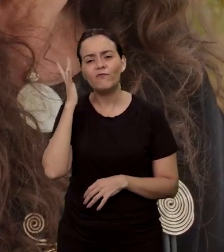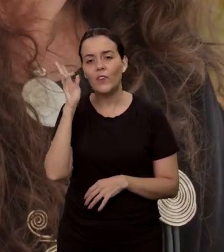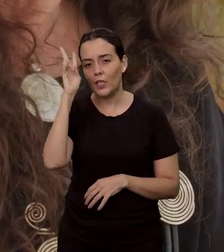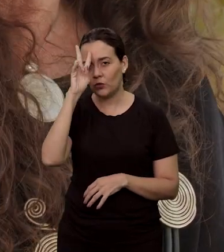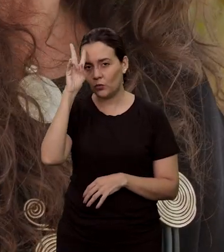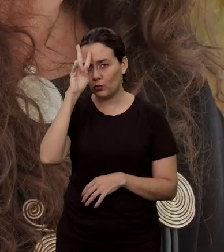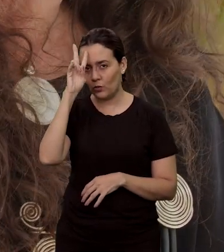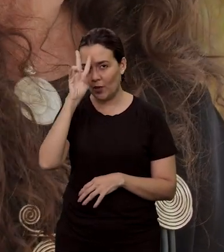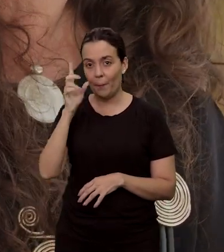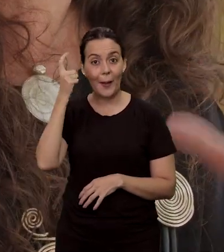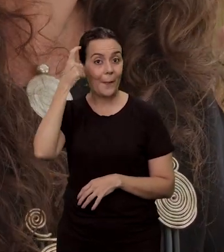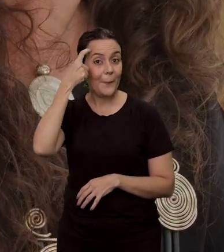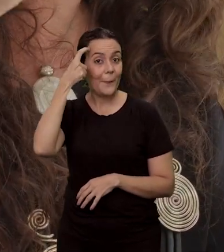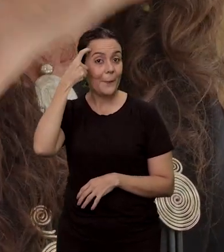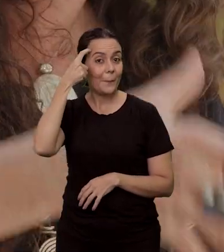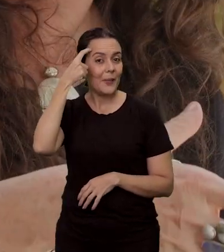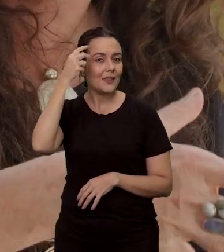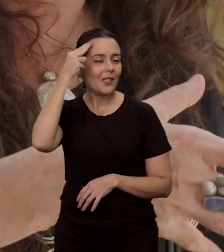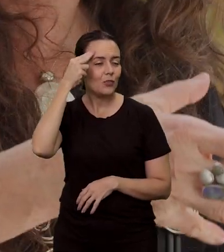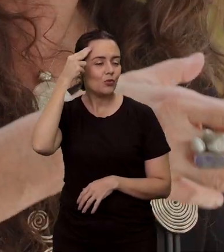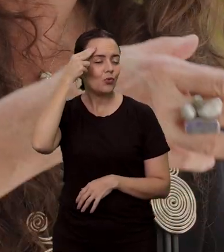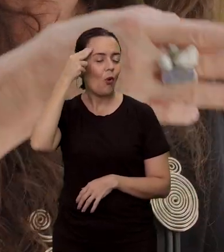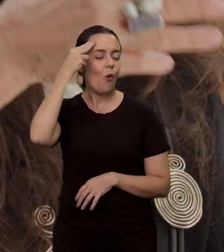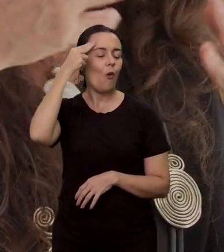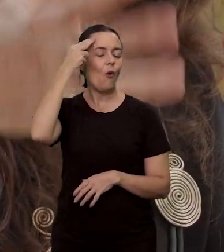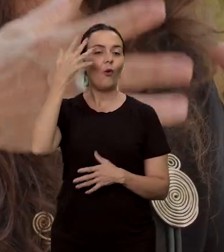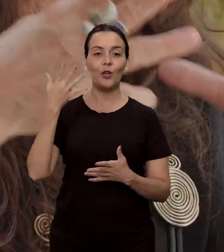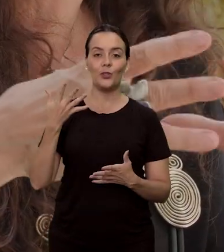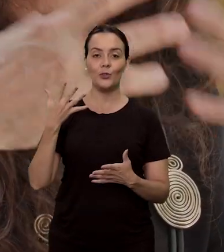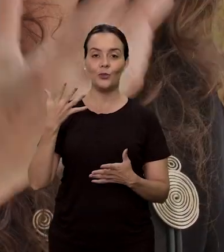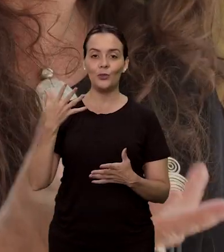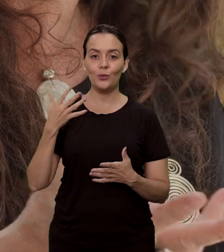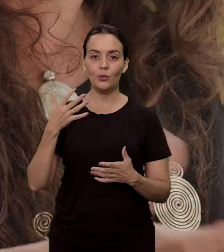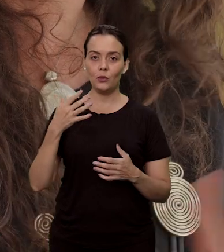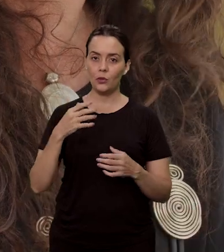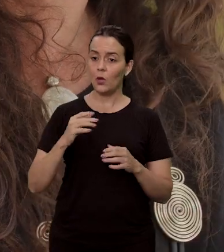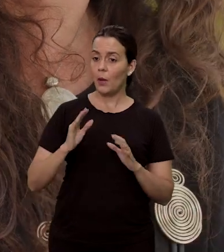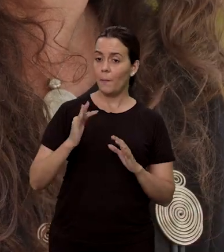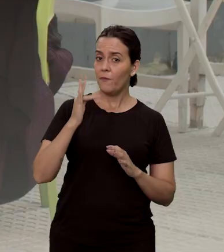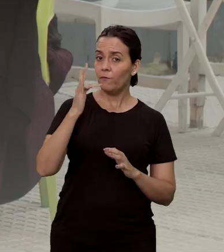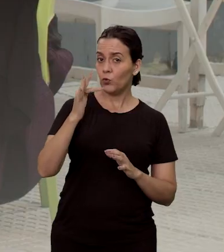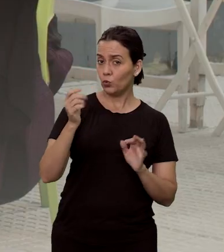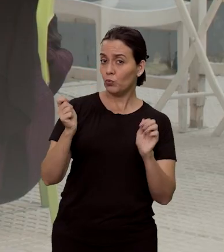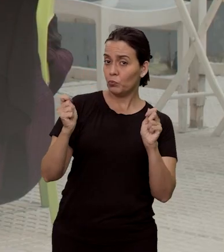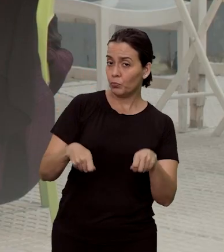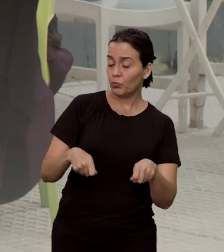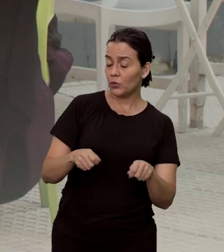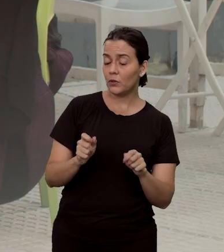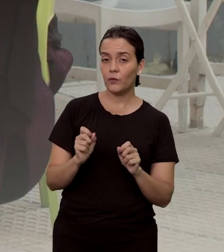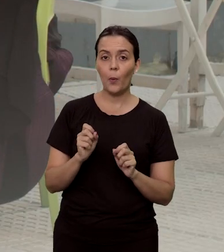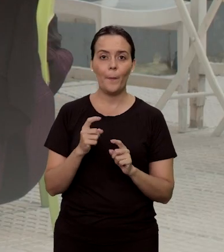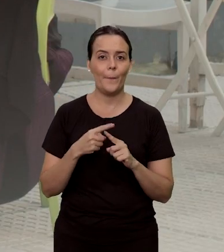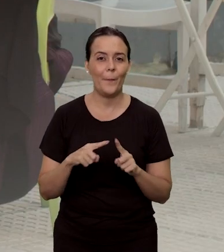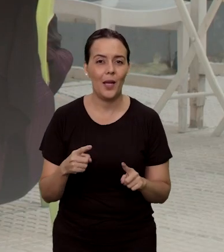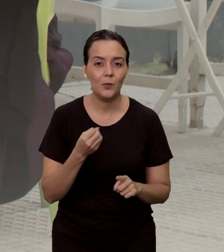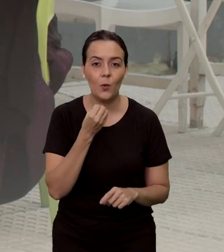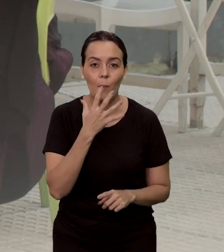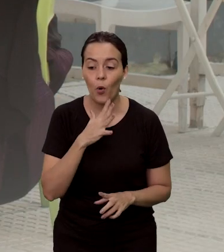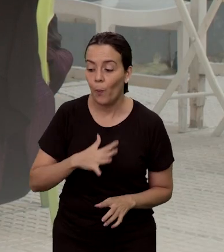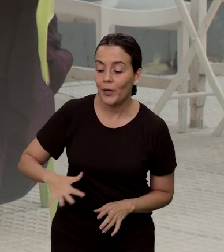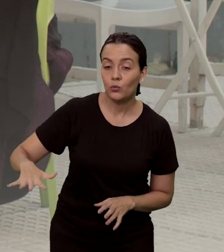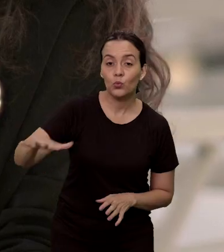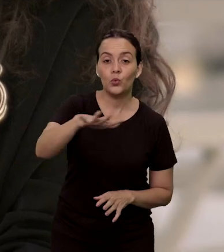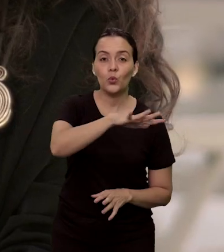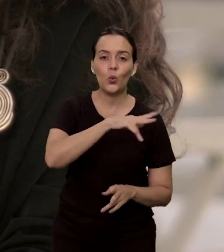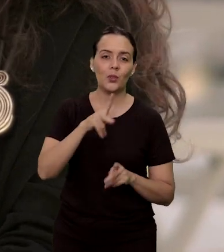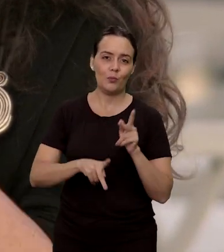importante pensar em futuros possíveis e desejáveis para o bem comum. A única coisa capaz de fazer convergir o